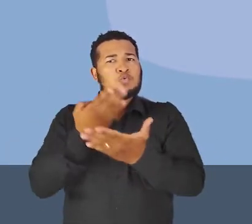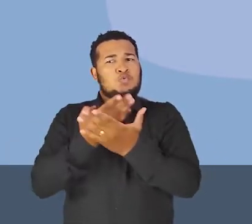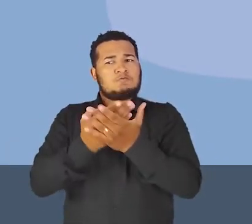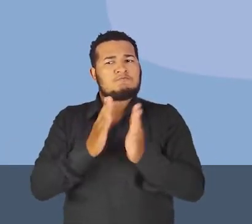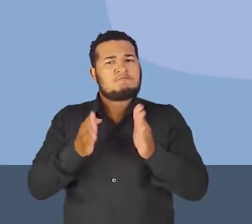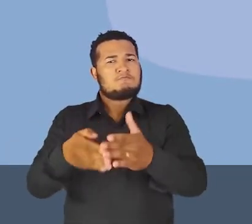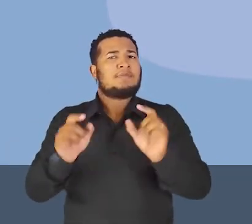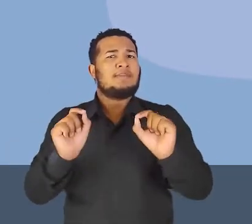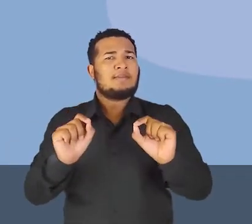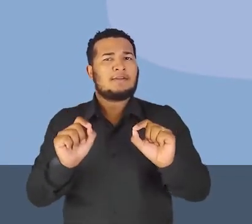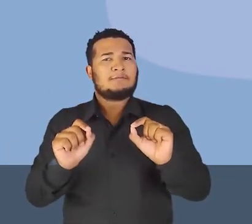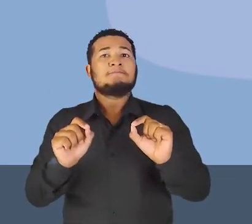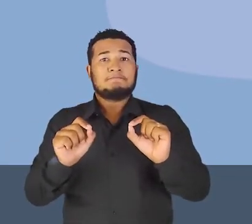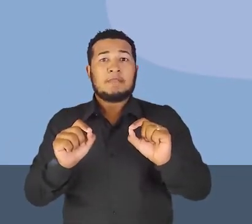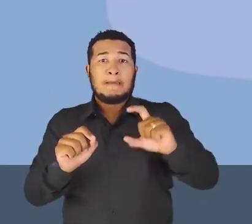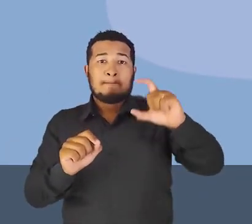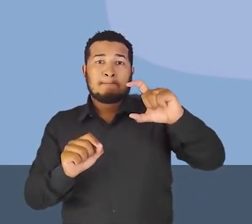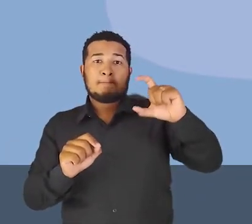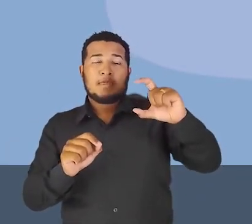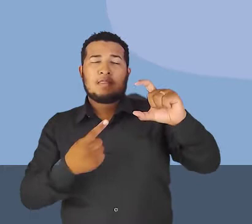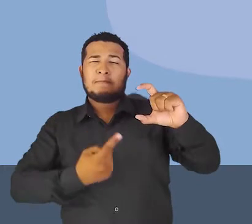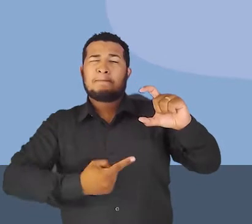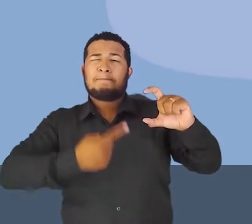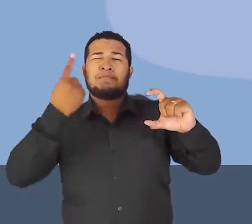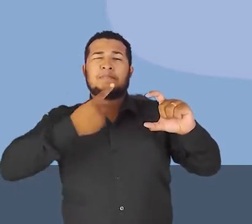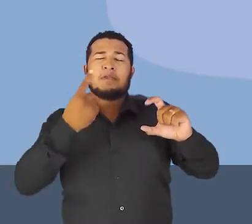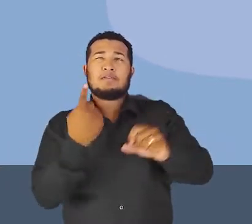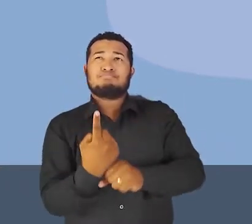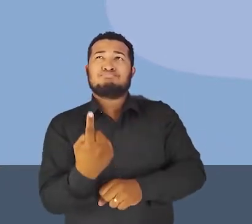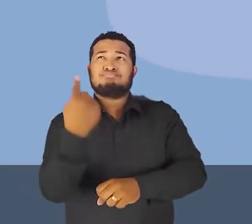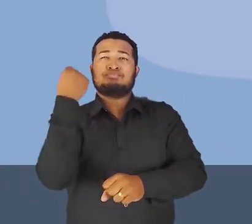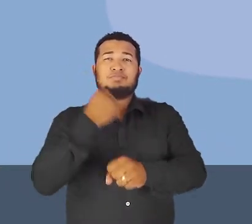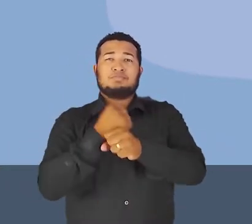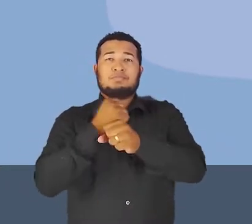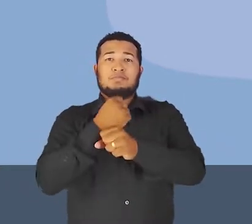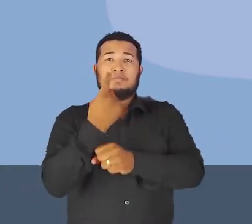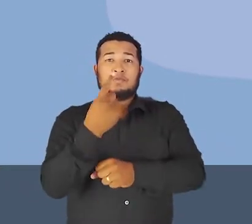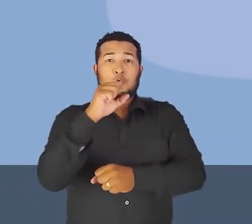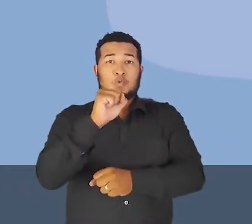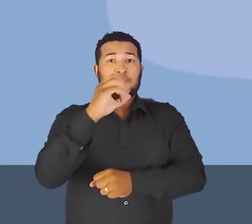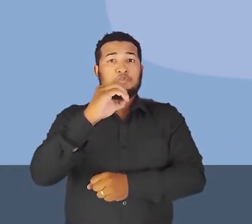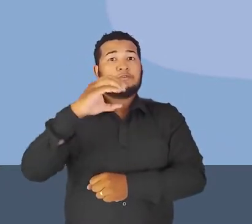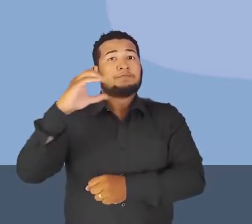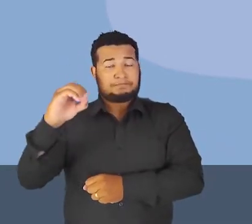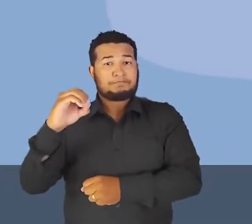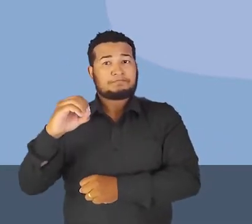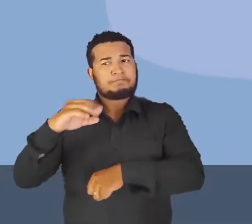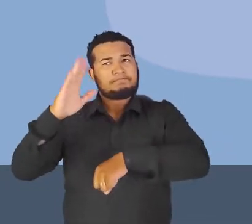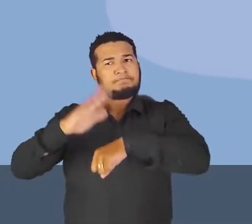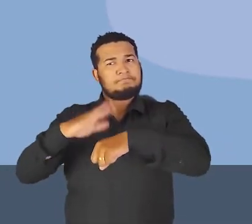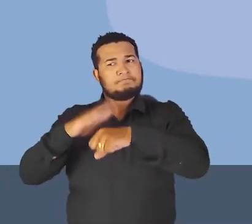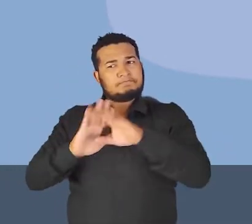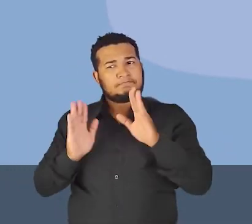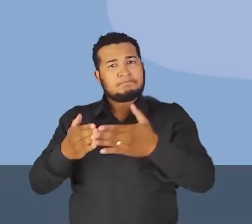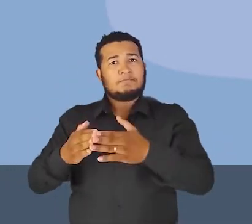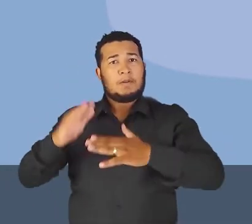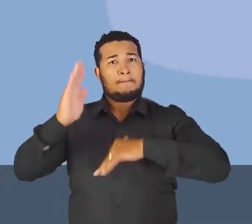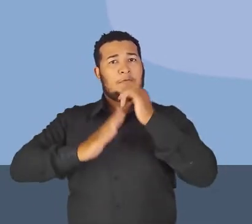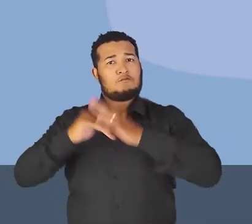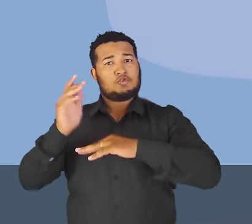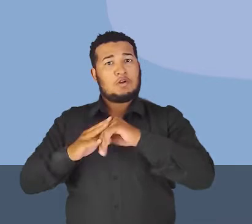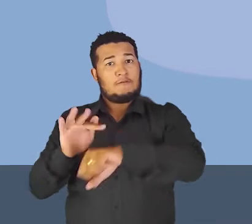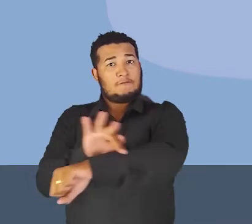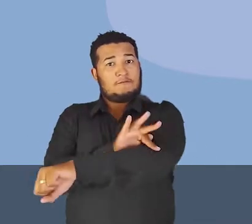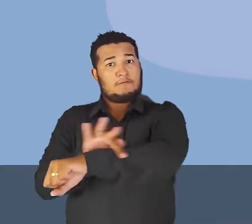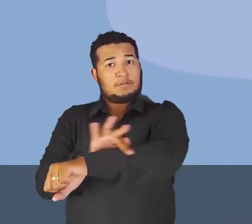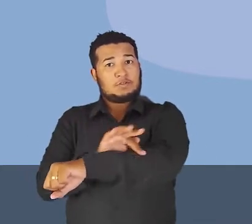a pilha? A primeira pilha, pessoal, ela apareceu em 1800, realizada, trabalhada por um físico